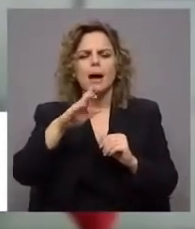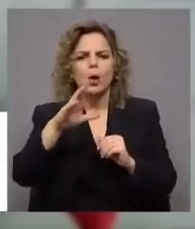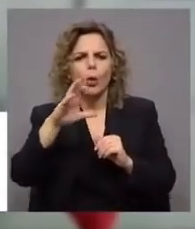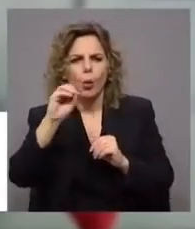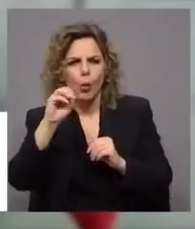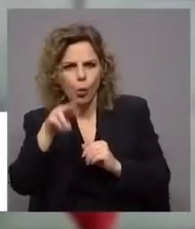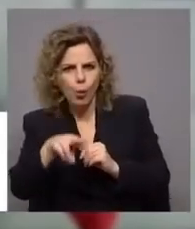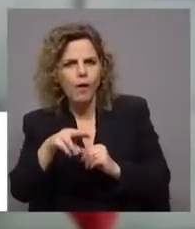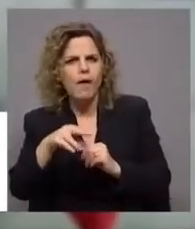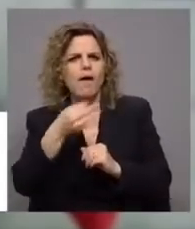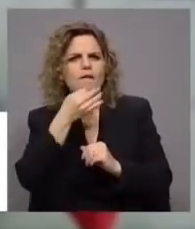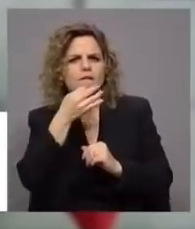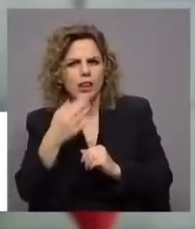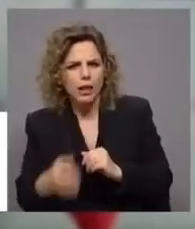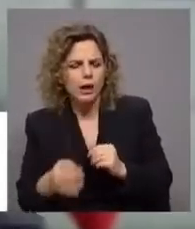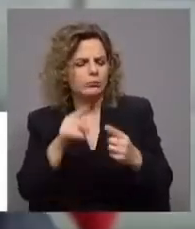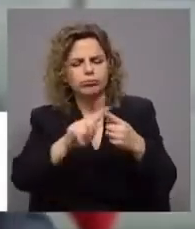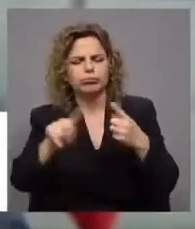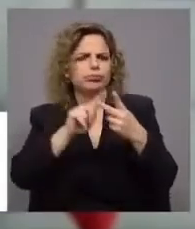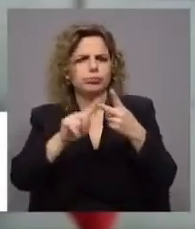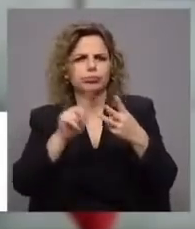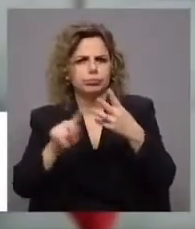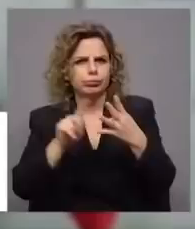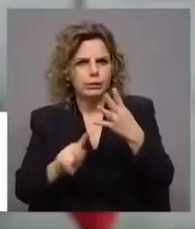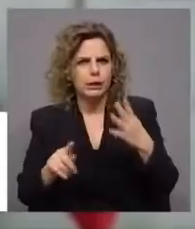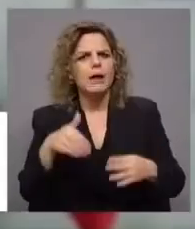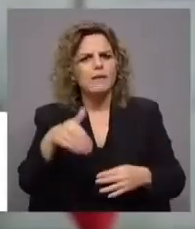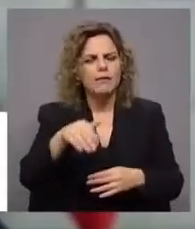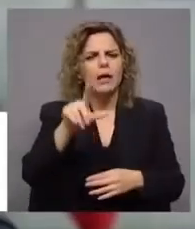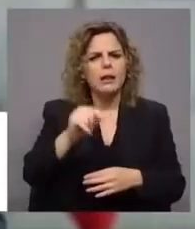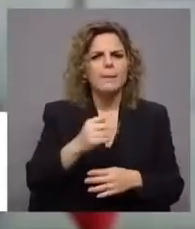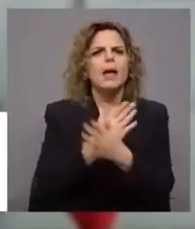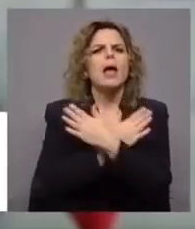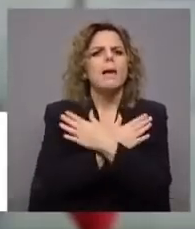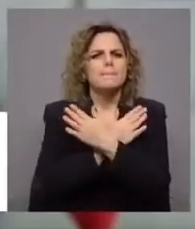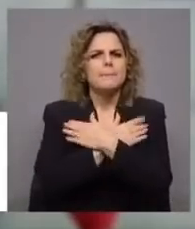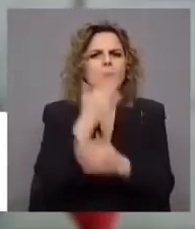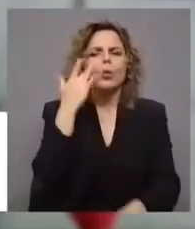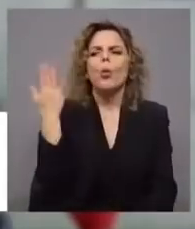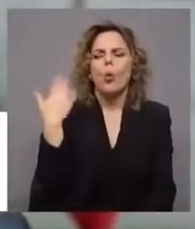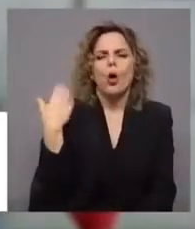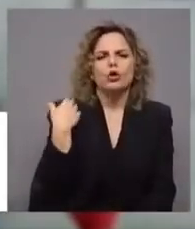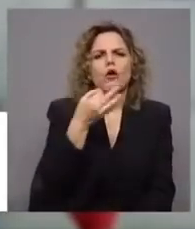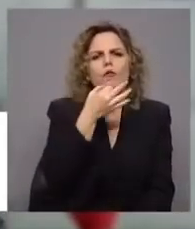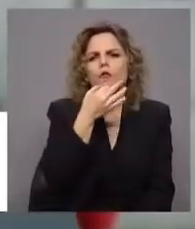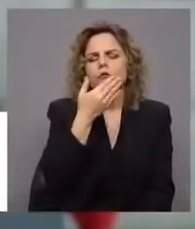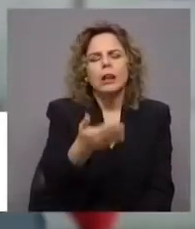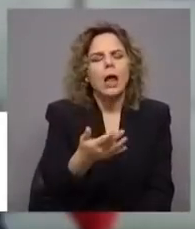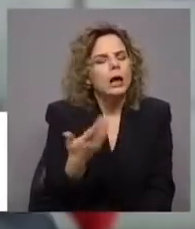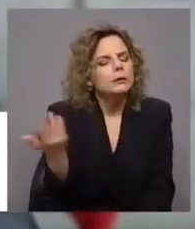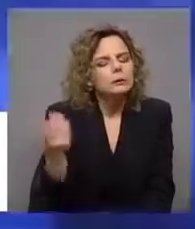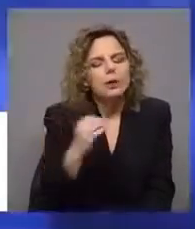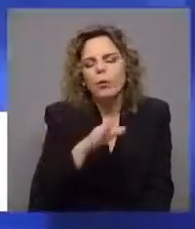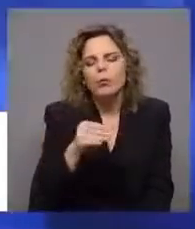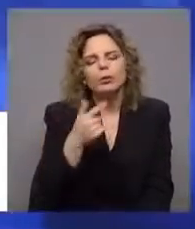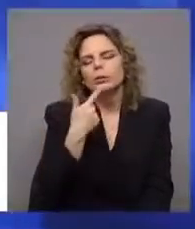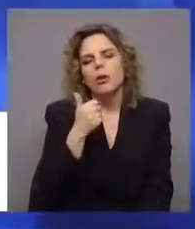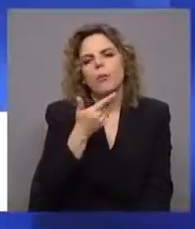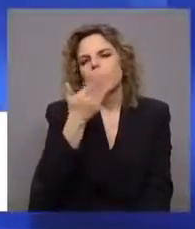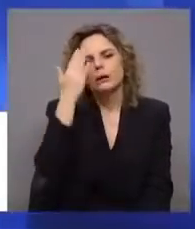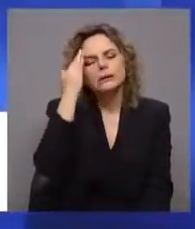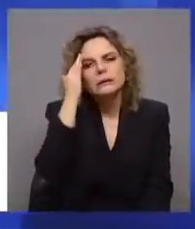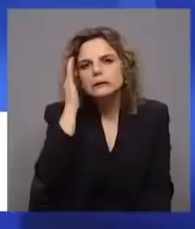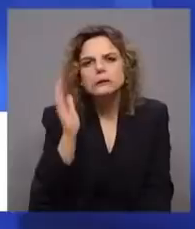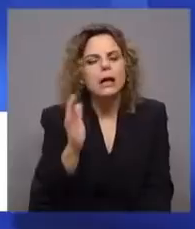falei com o Xi Jinping pela imprensa e vou falar, inclusive, com o meu amigo Antônio Costa. Não é possível que o mundo não